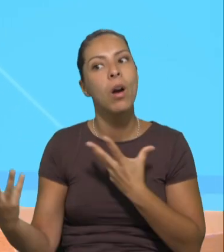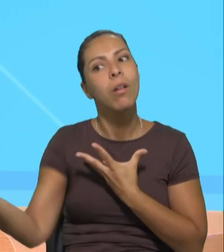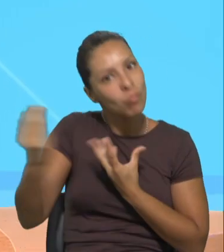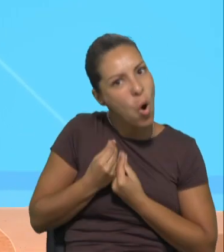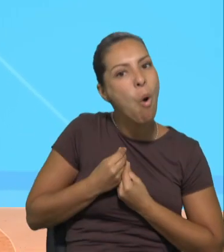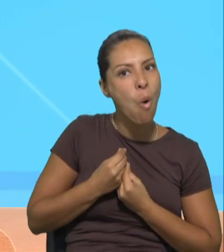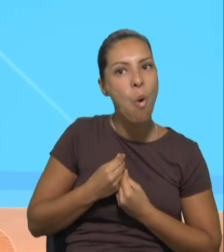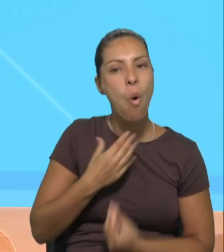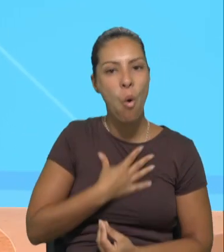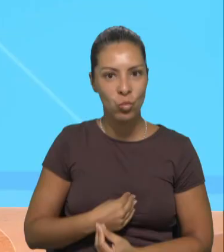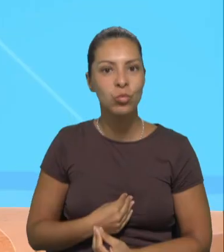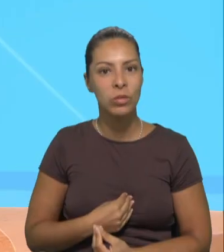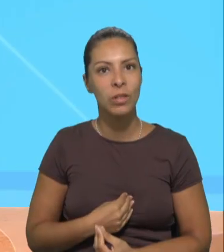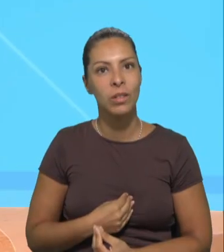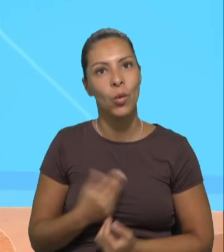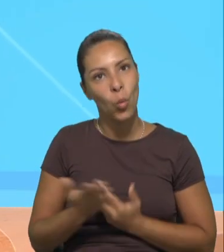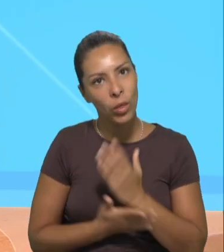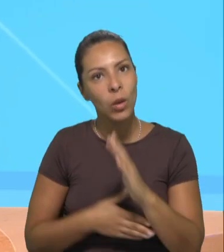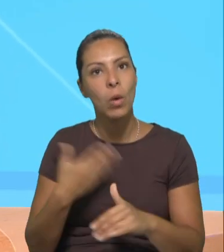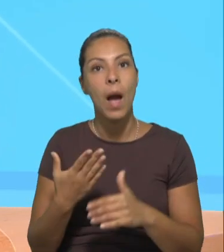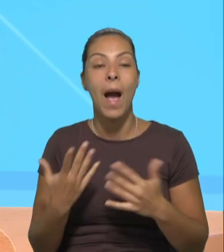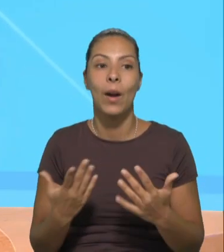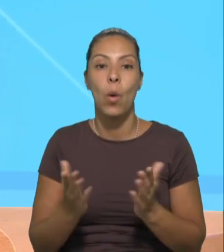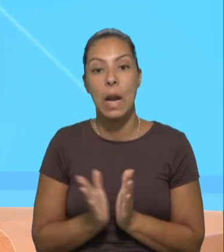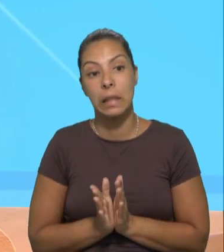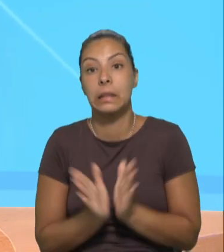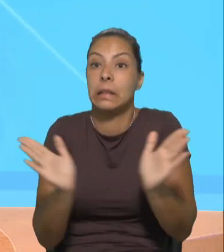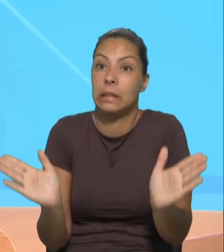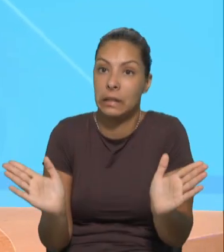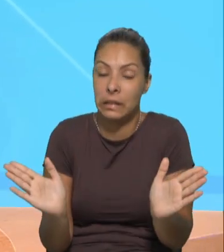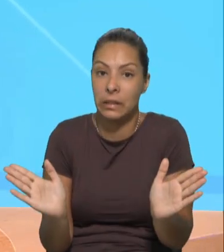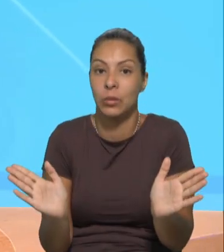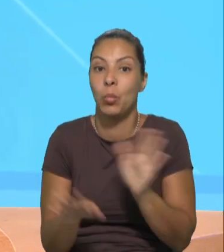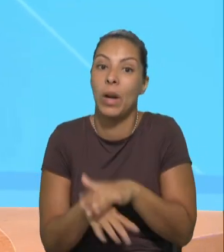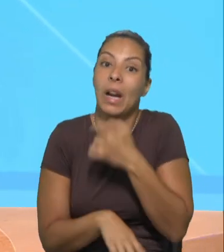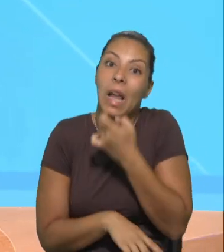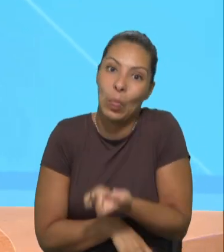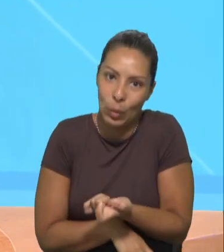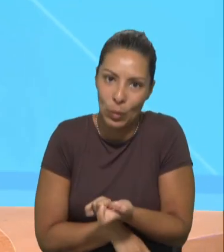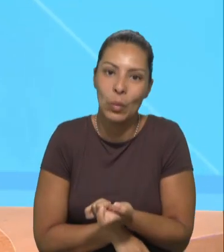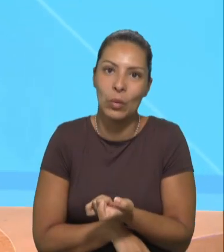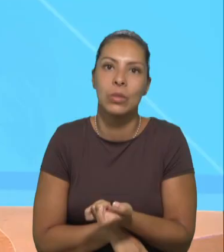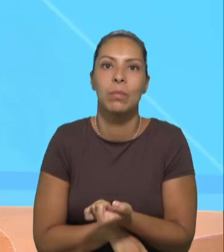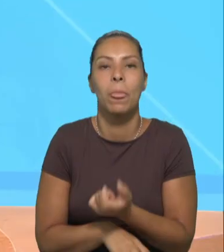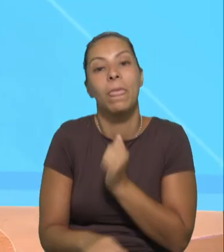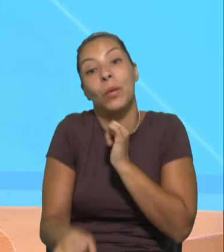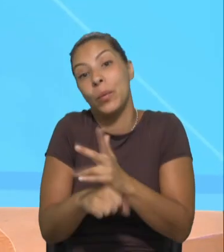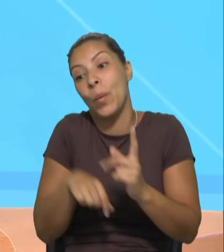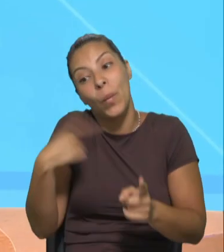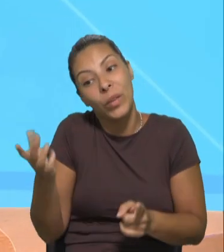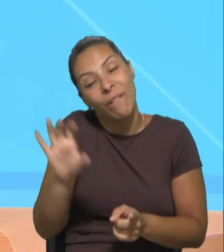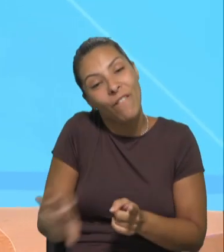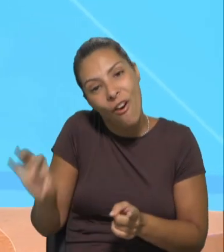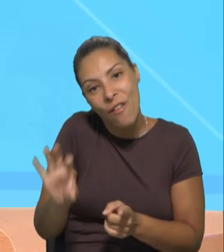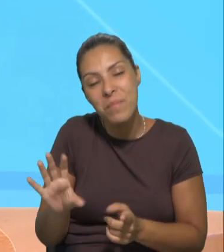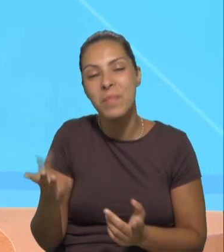connosco, gostamos de continuar. Agora tem que se dividir o tempo, já não é só connosco, exatamente. É outra experiência.